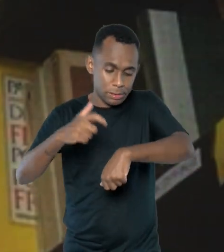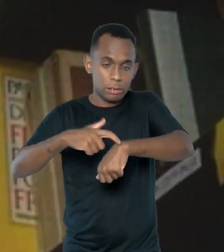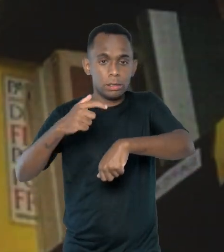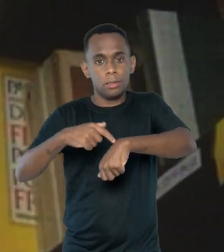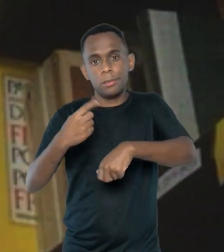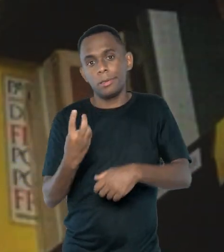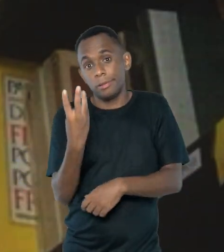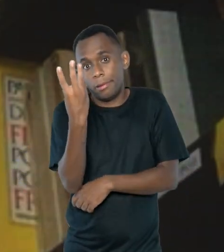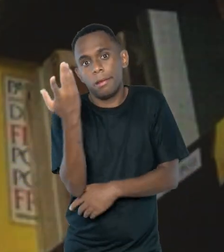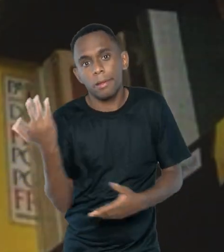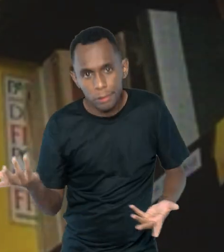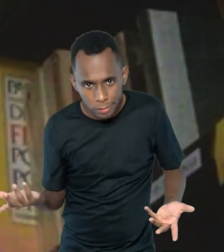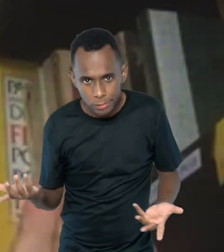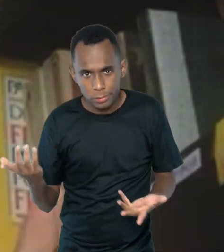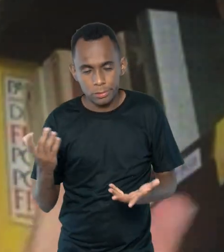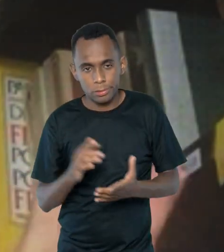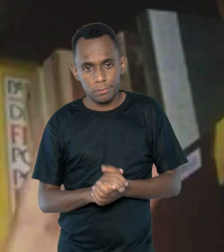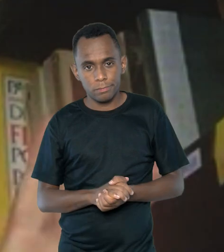Você imagina